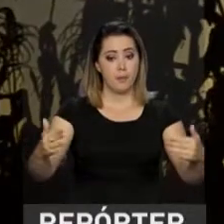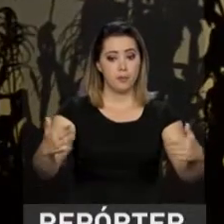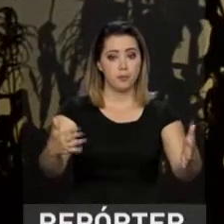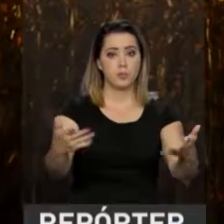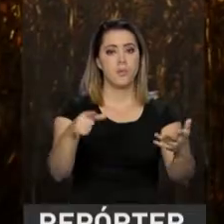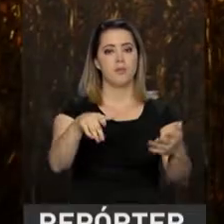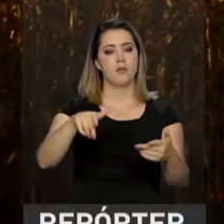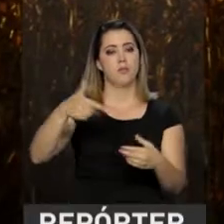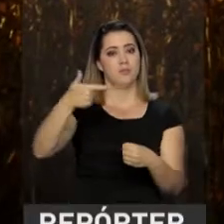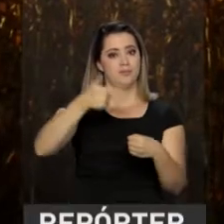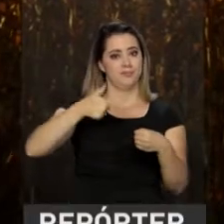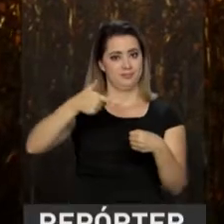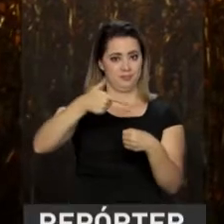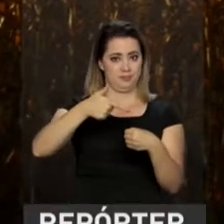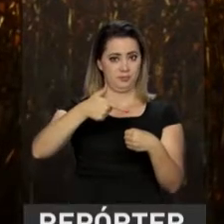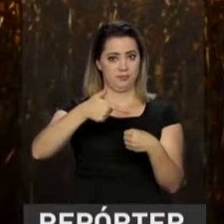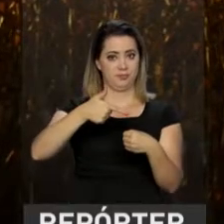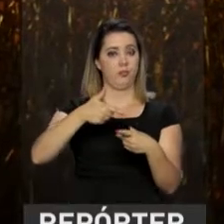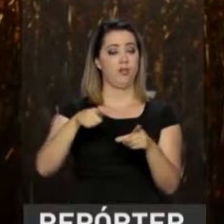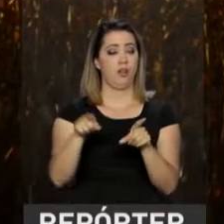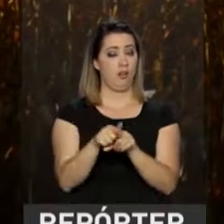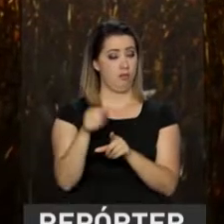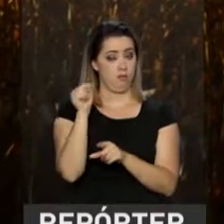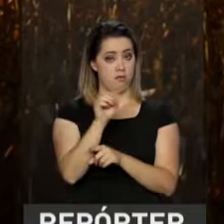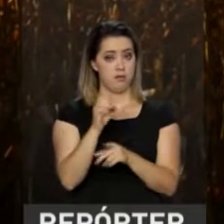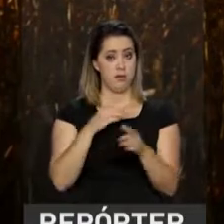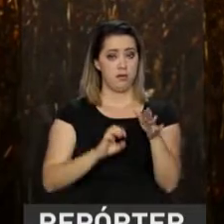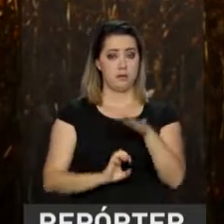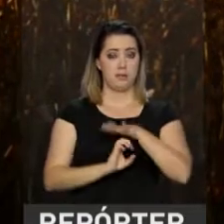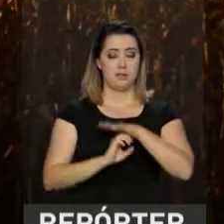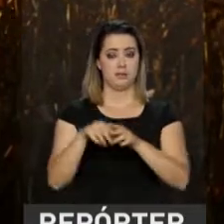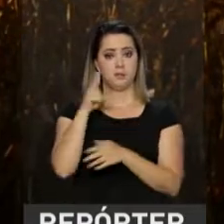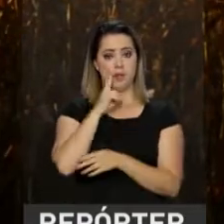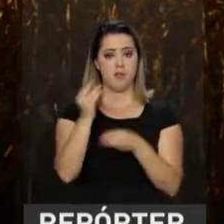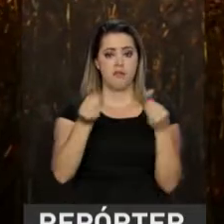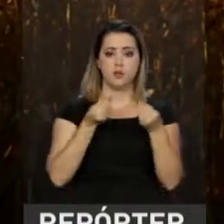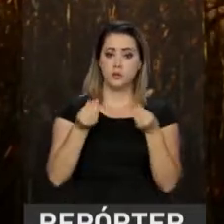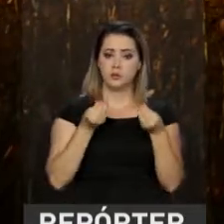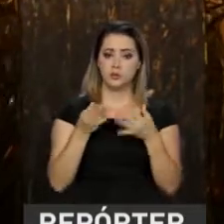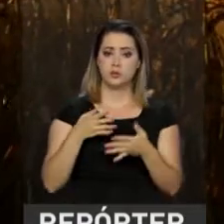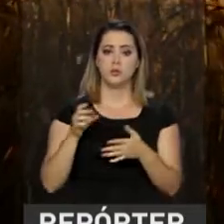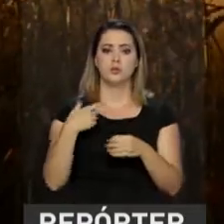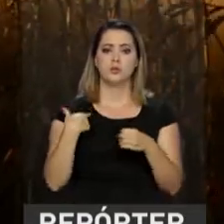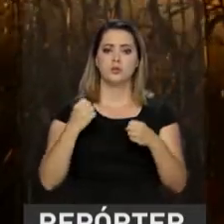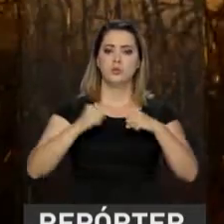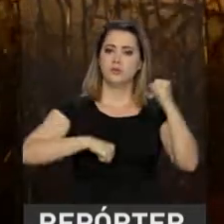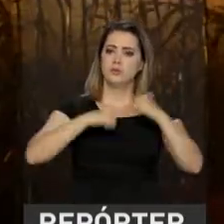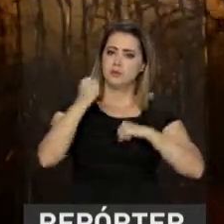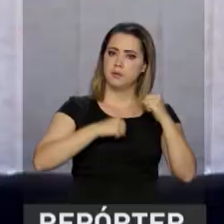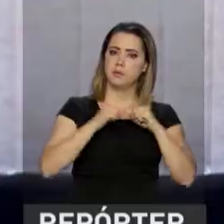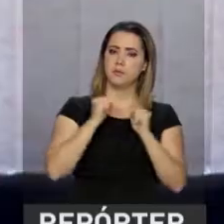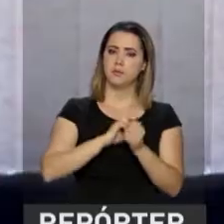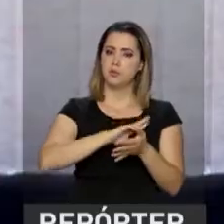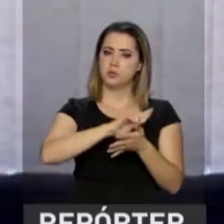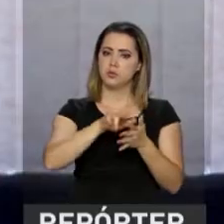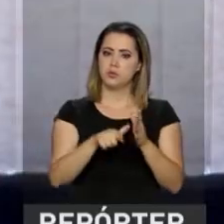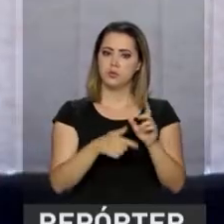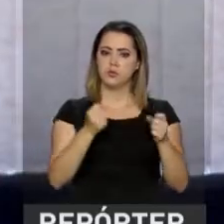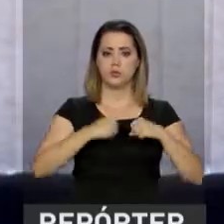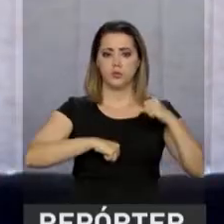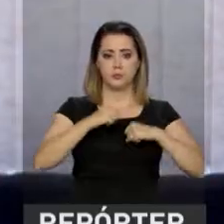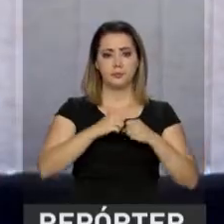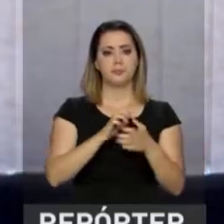biocombustível a empresa também estuda alternativas para que as usinas direta não possam diversificar a produção ea gente tem que